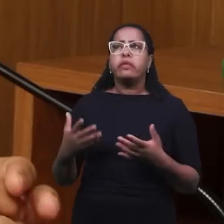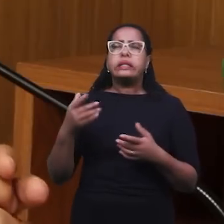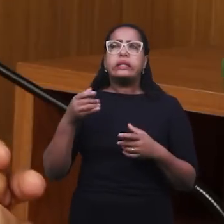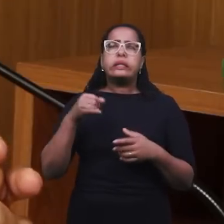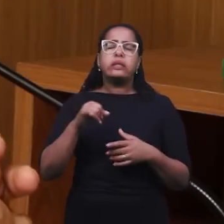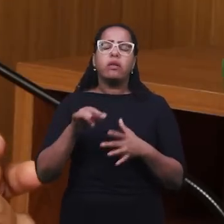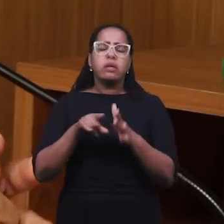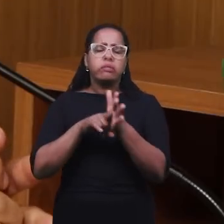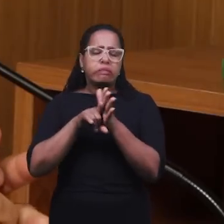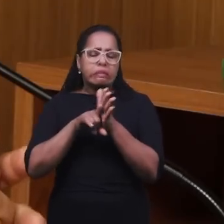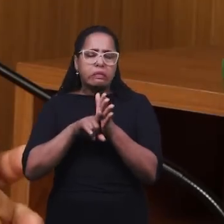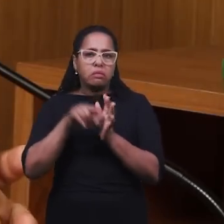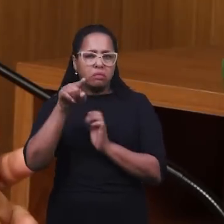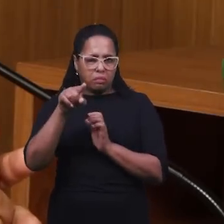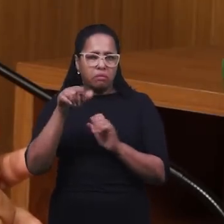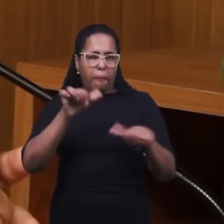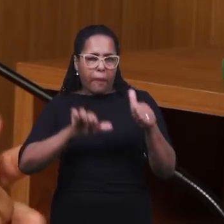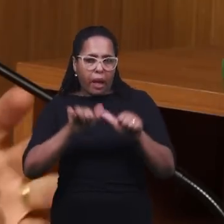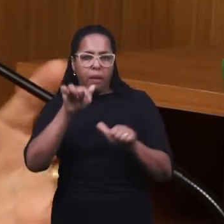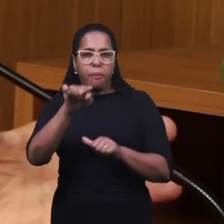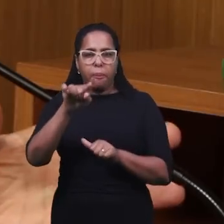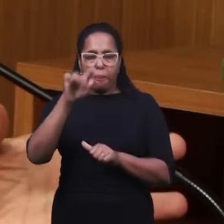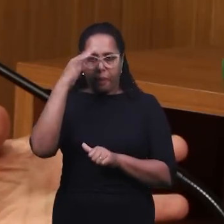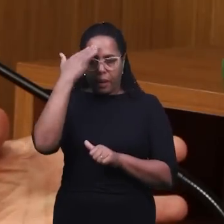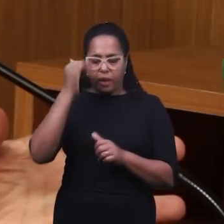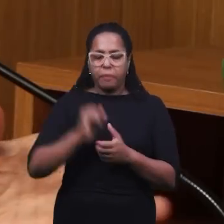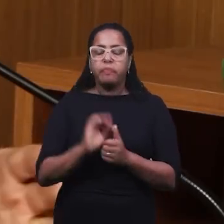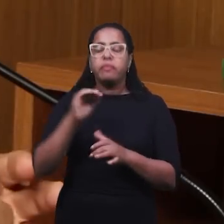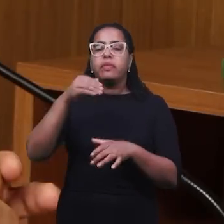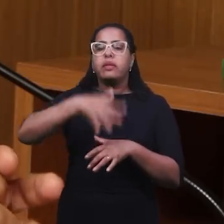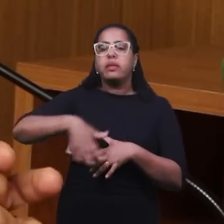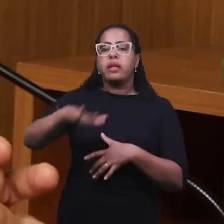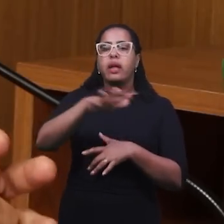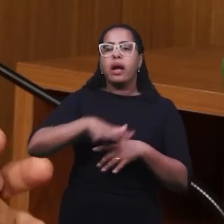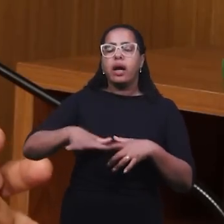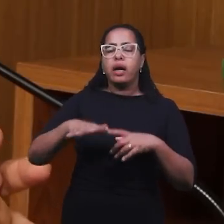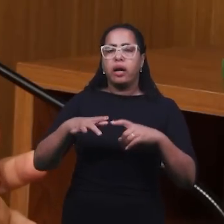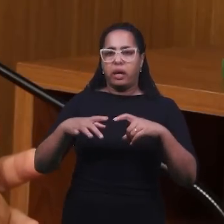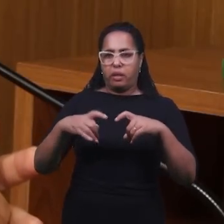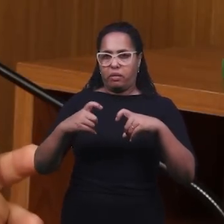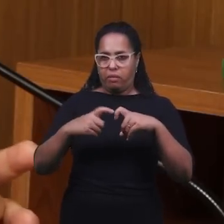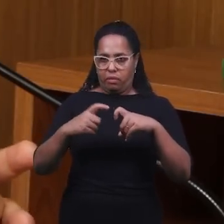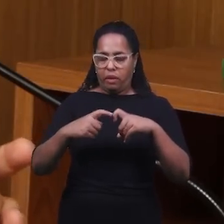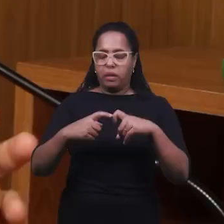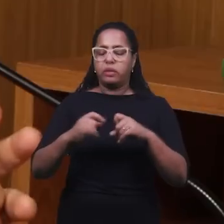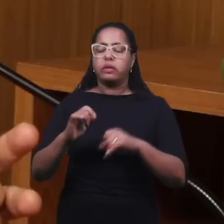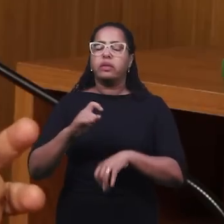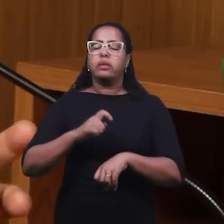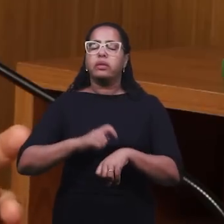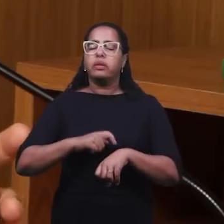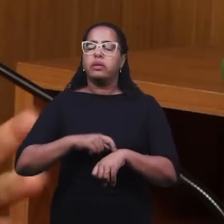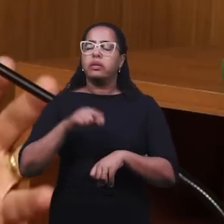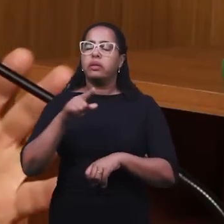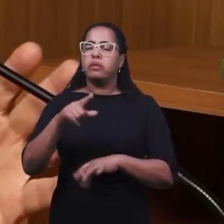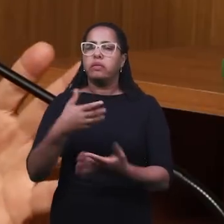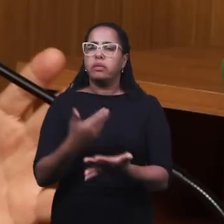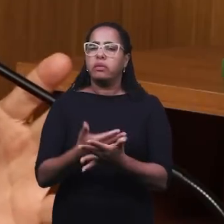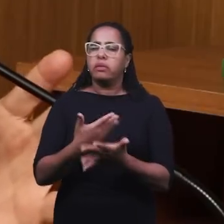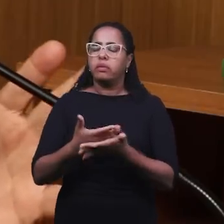exemplo, a Bíblia para nós ela tem um significado prático muito grande. Vamos pegar